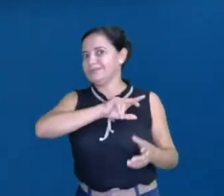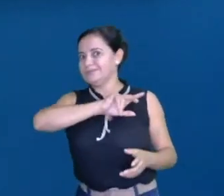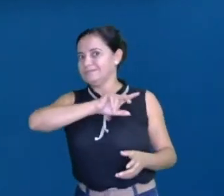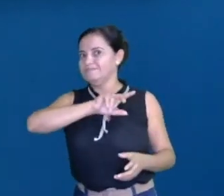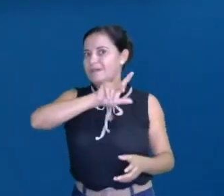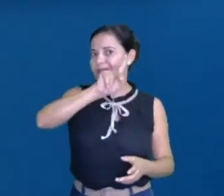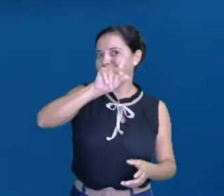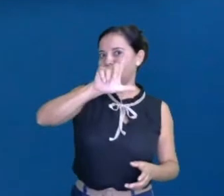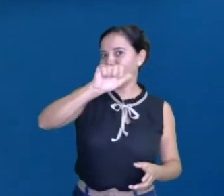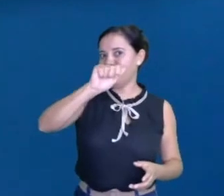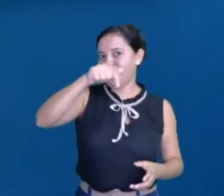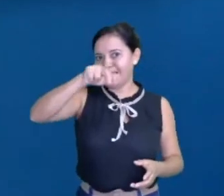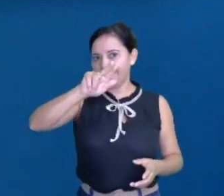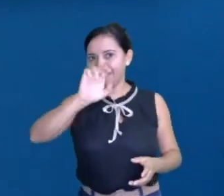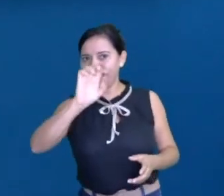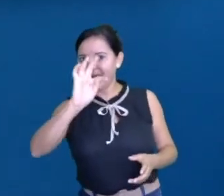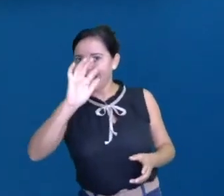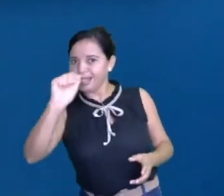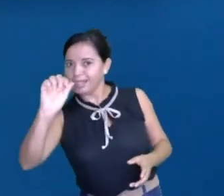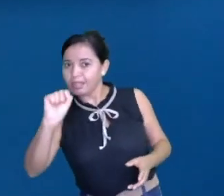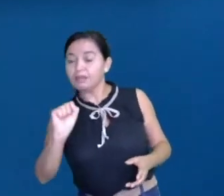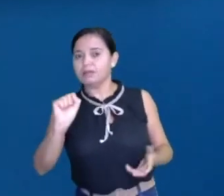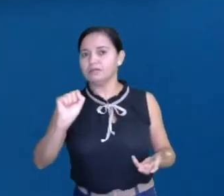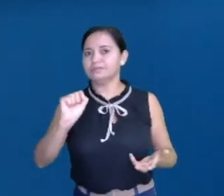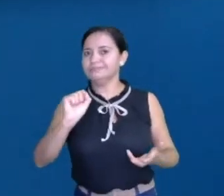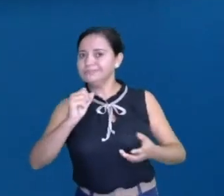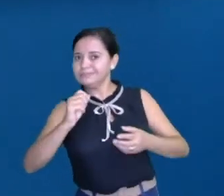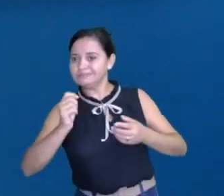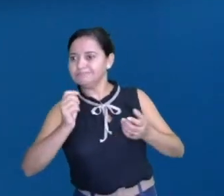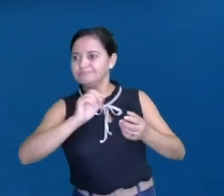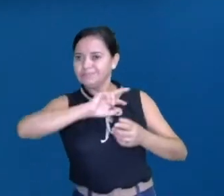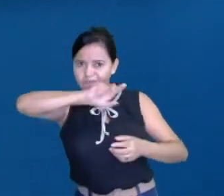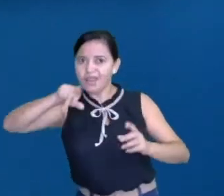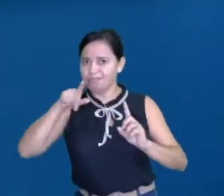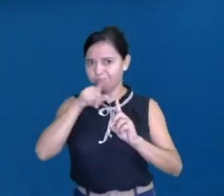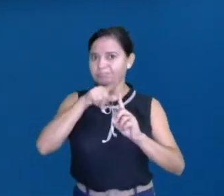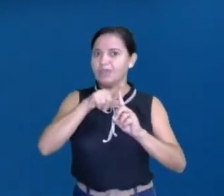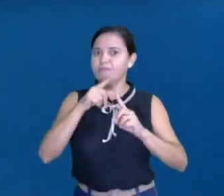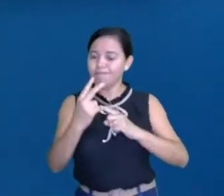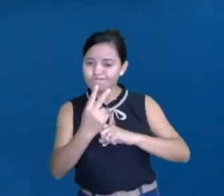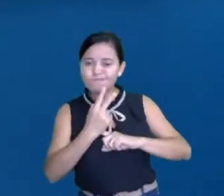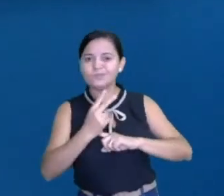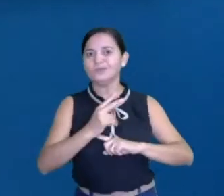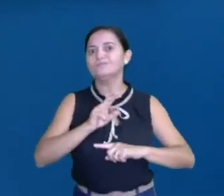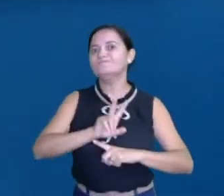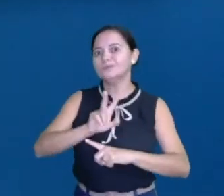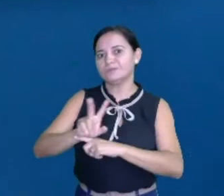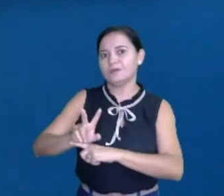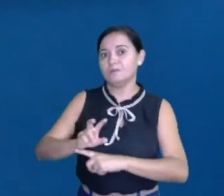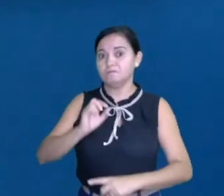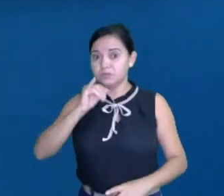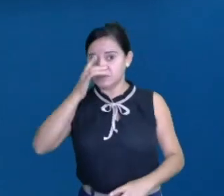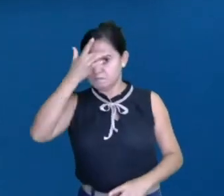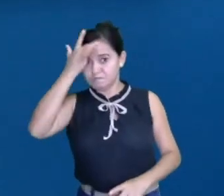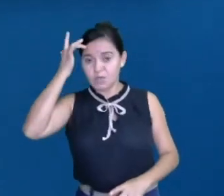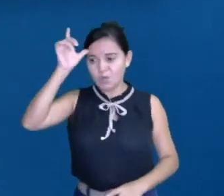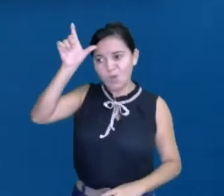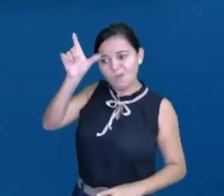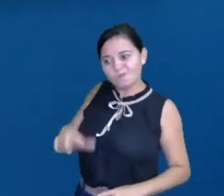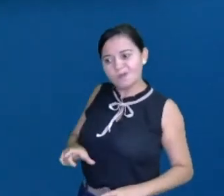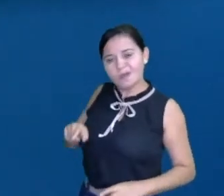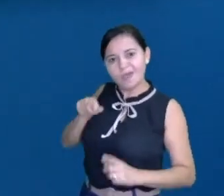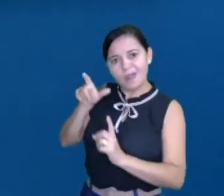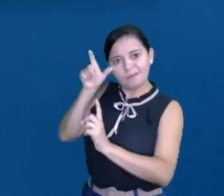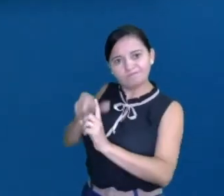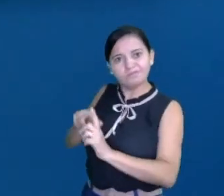que compõem o nosso sistema de defesa e nosso sistema sanguíneo. Quando alguém possui alguma doença,